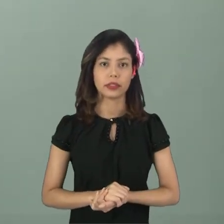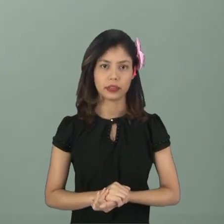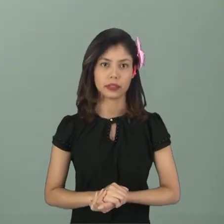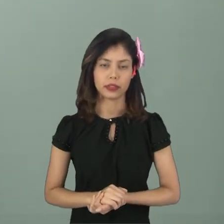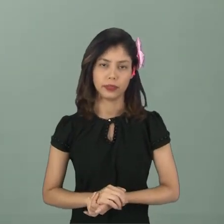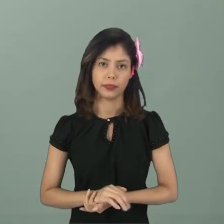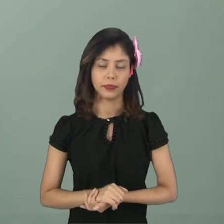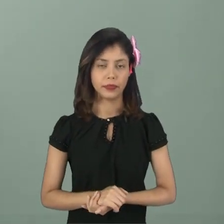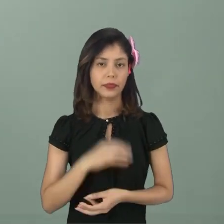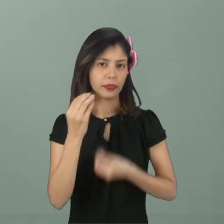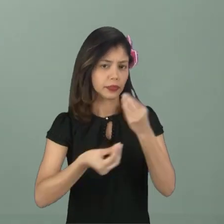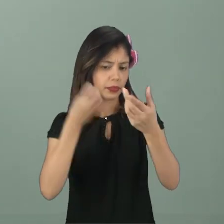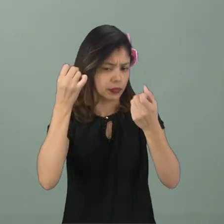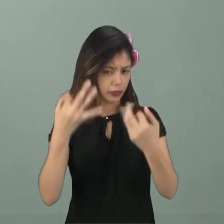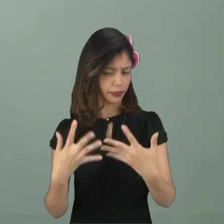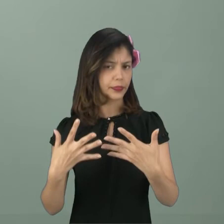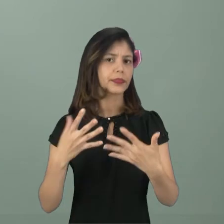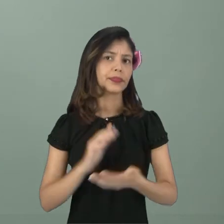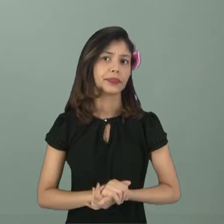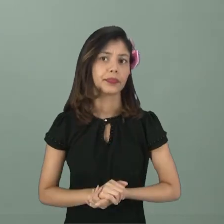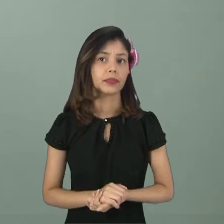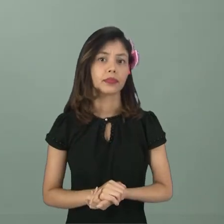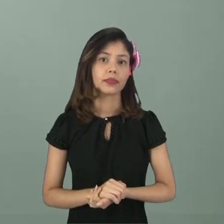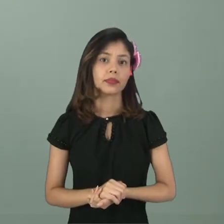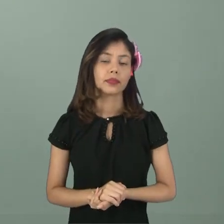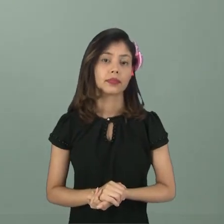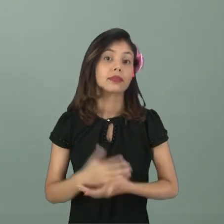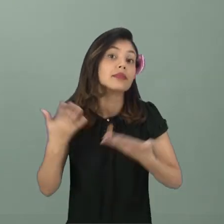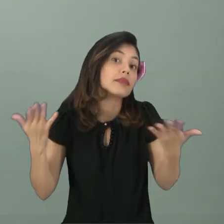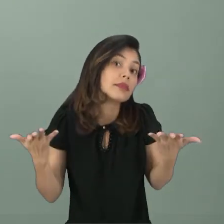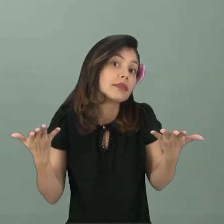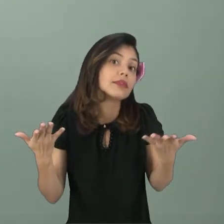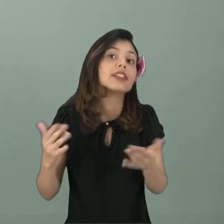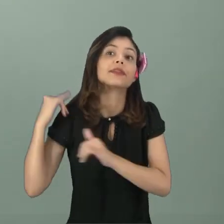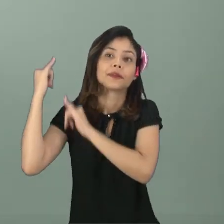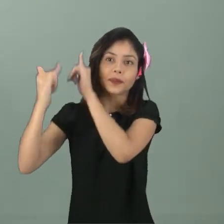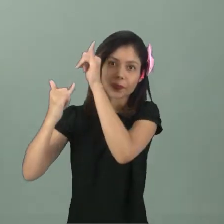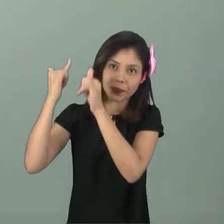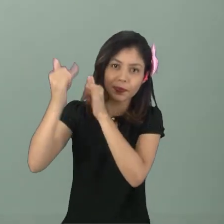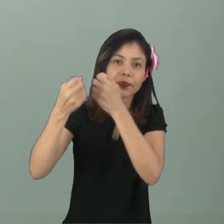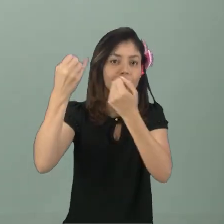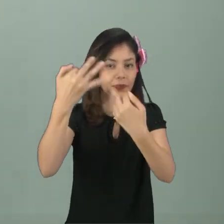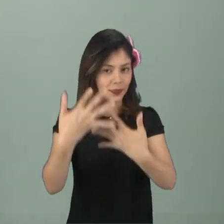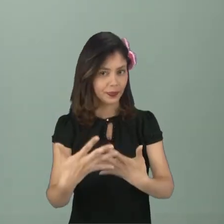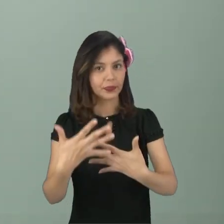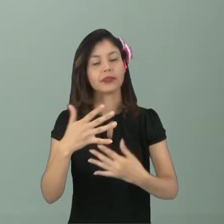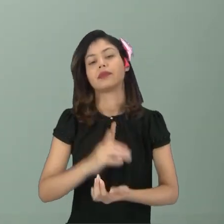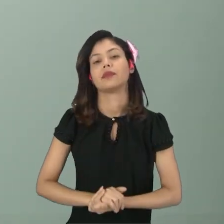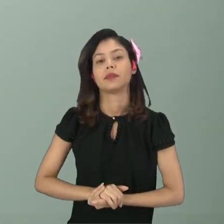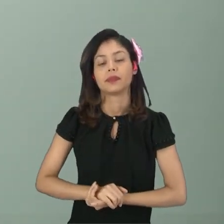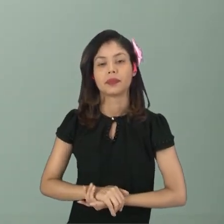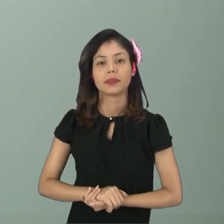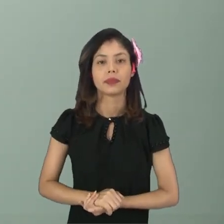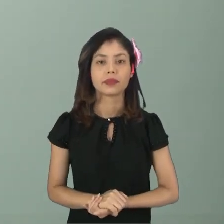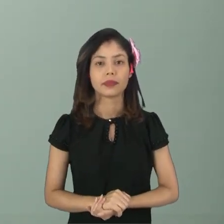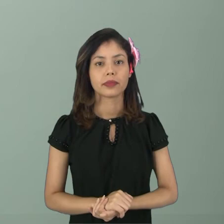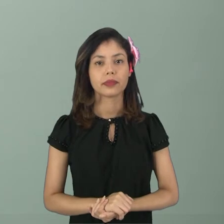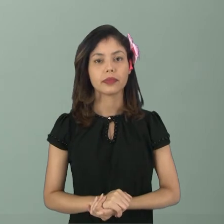costumavam explicar os fenômenos da natureza? Através das lendas. Então, vamos lá.